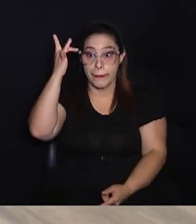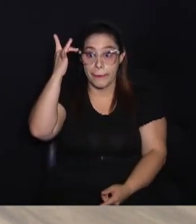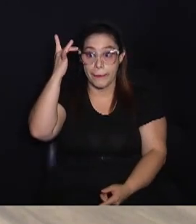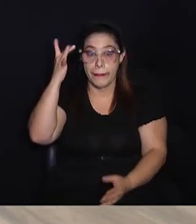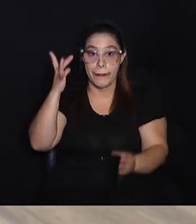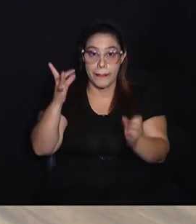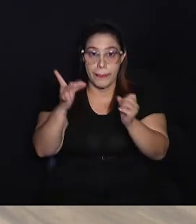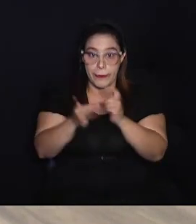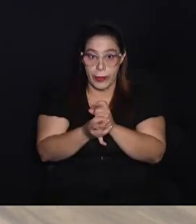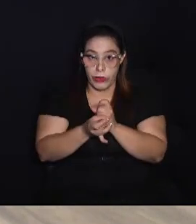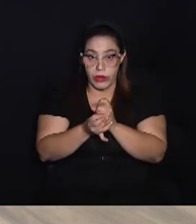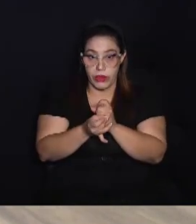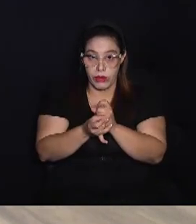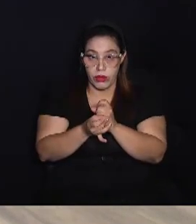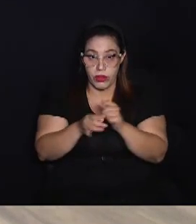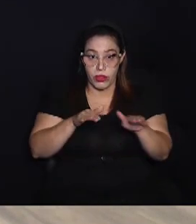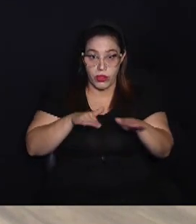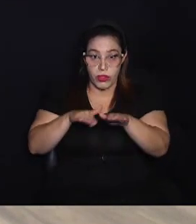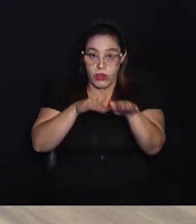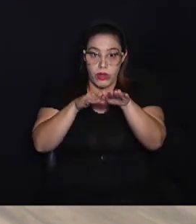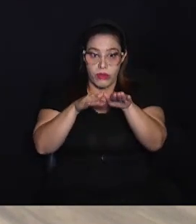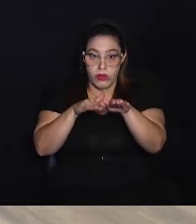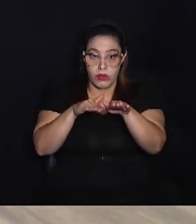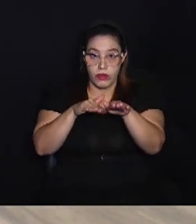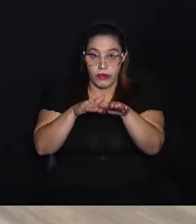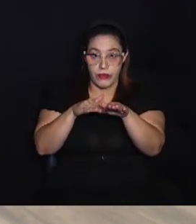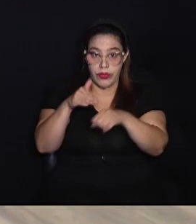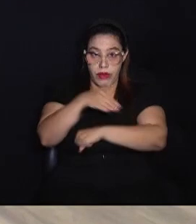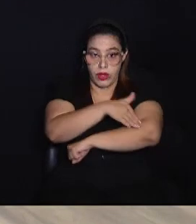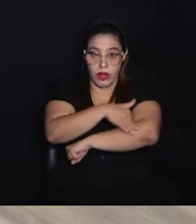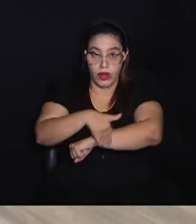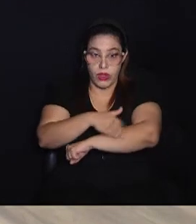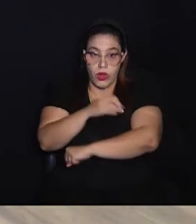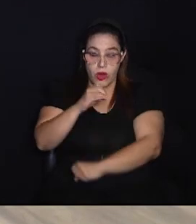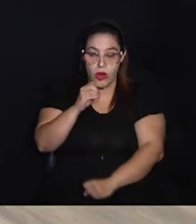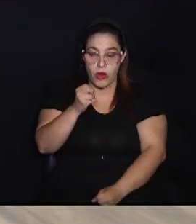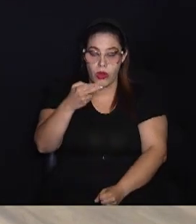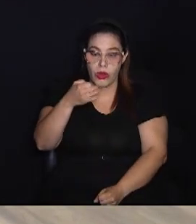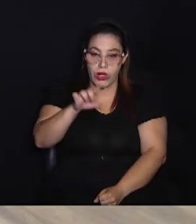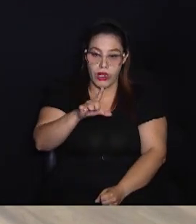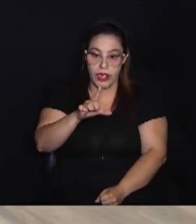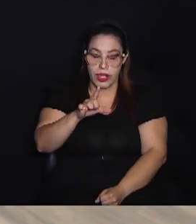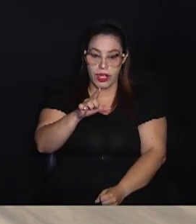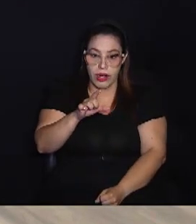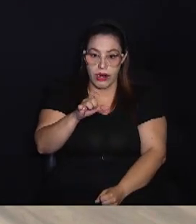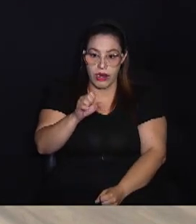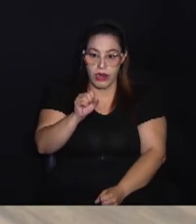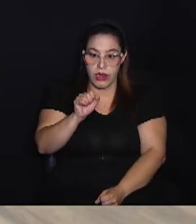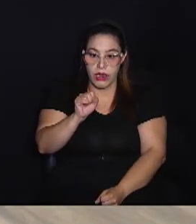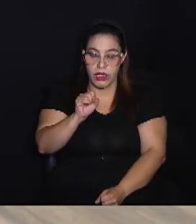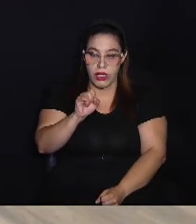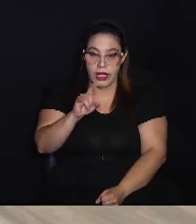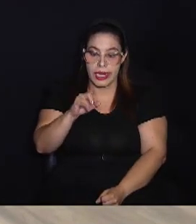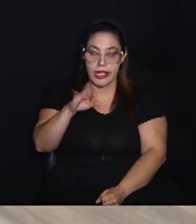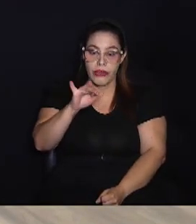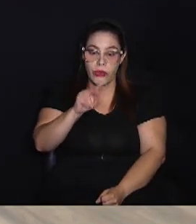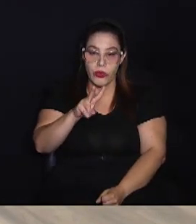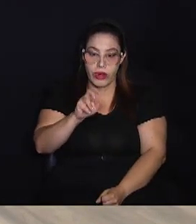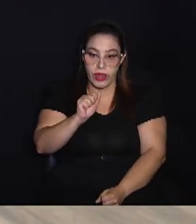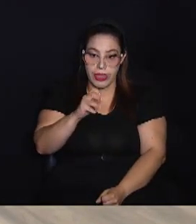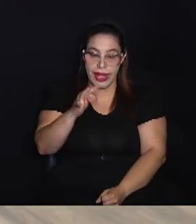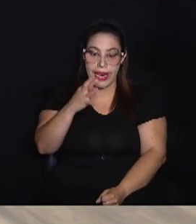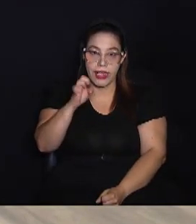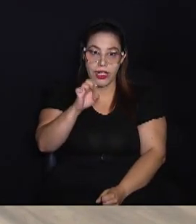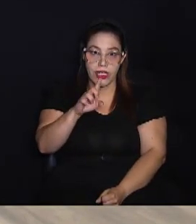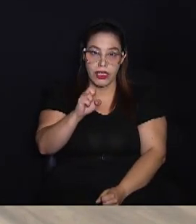bloqueio parcial do tráfego de veículos na Avenida Coronel Silva Teles com a Rua Coronel Quirino, na